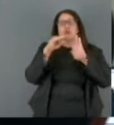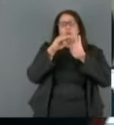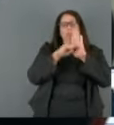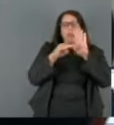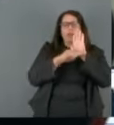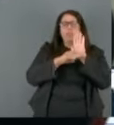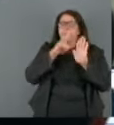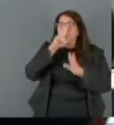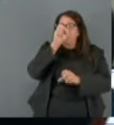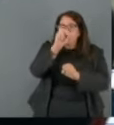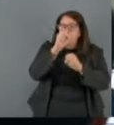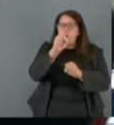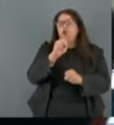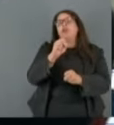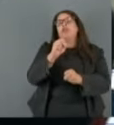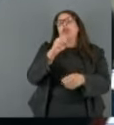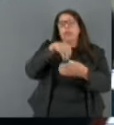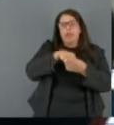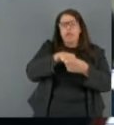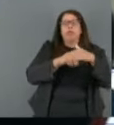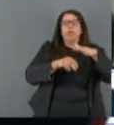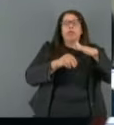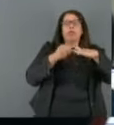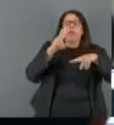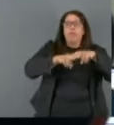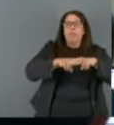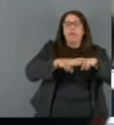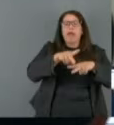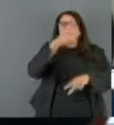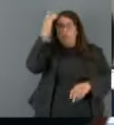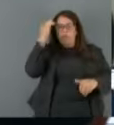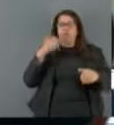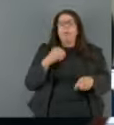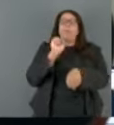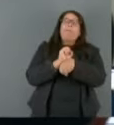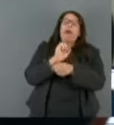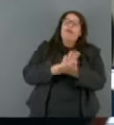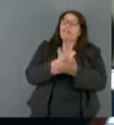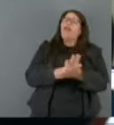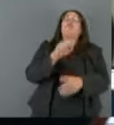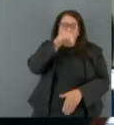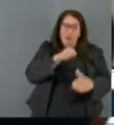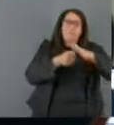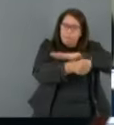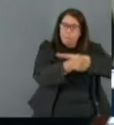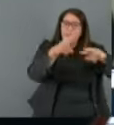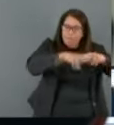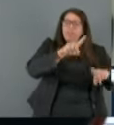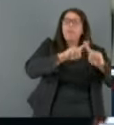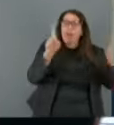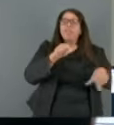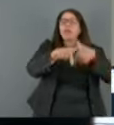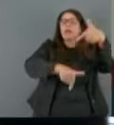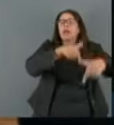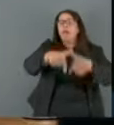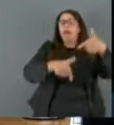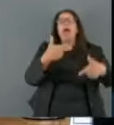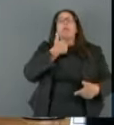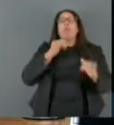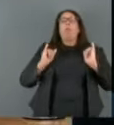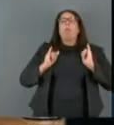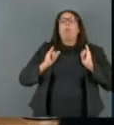intenso de trabalho dos presos, que os presos não ficarão mais ociosos, trabalho, estudo intensivo, porque a ociosidade,